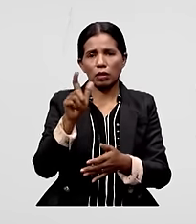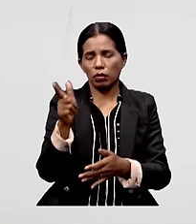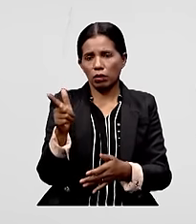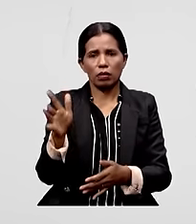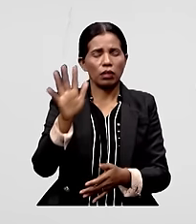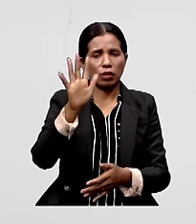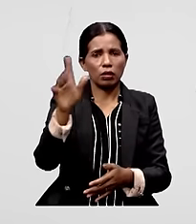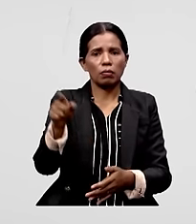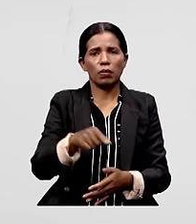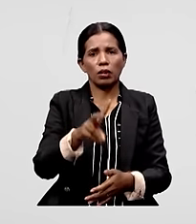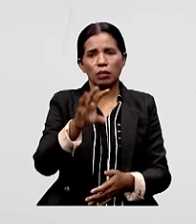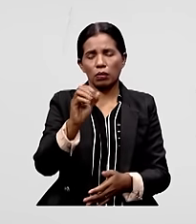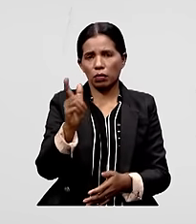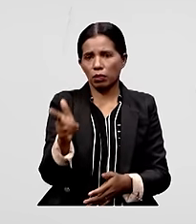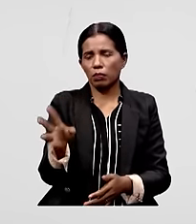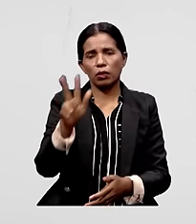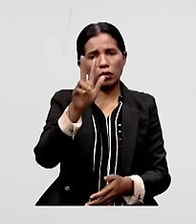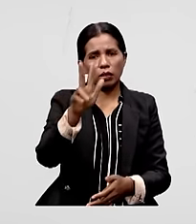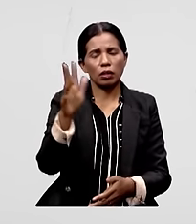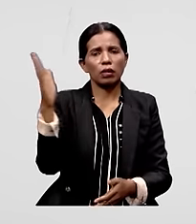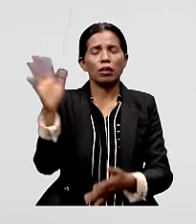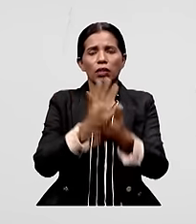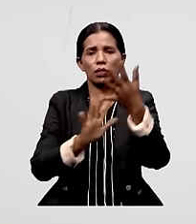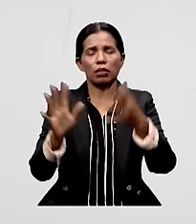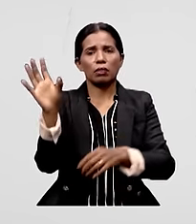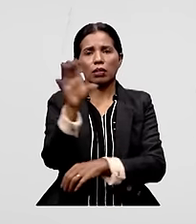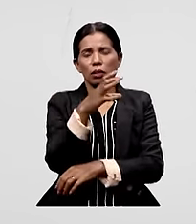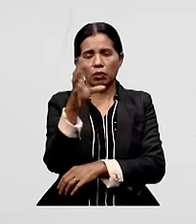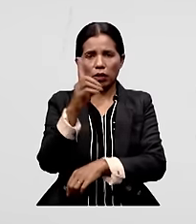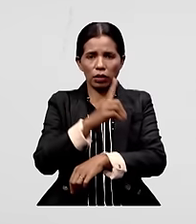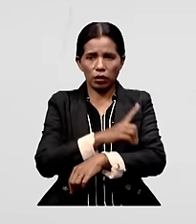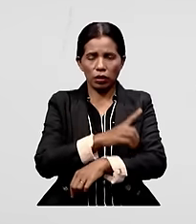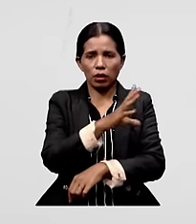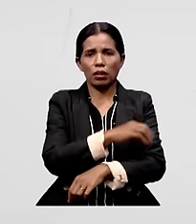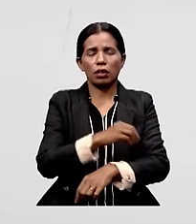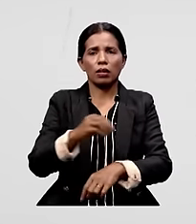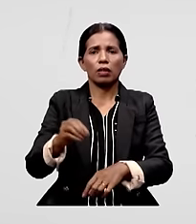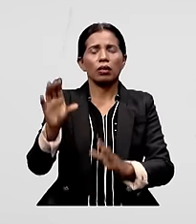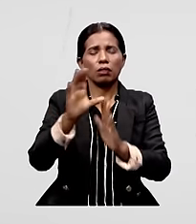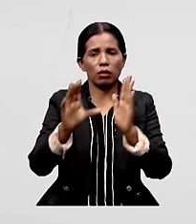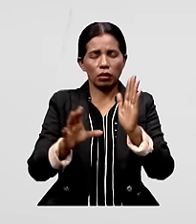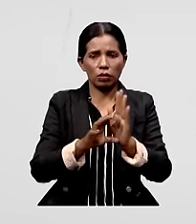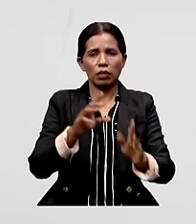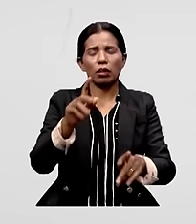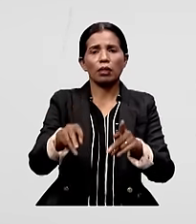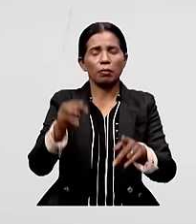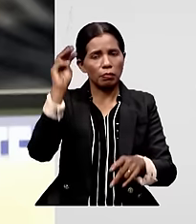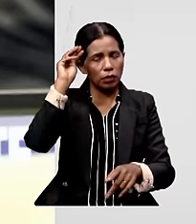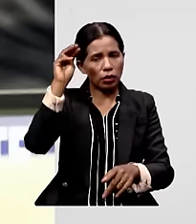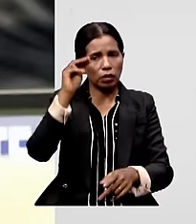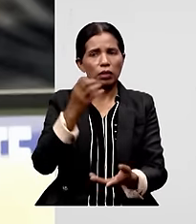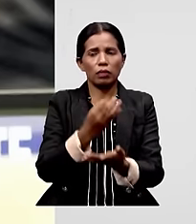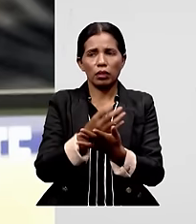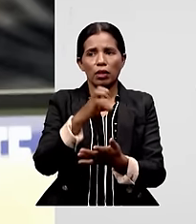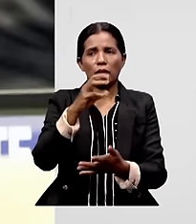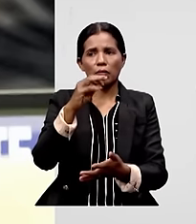Lima, barra Rihon Rua Ruanu Lourdes Sin Tolu, e a celebração natal, horta decreta concessão de indulto para ex-ministra Finanças